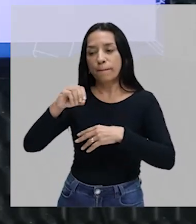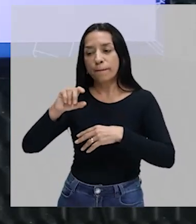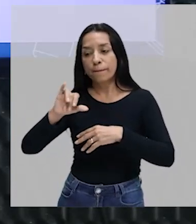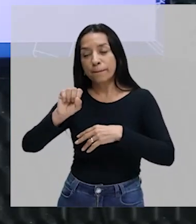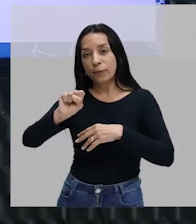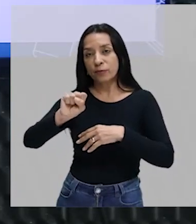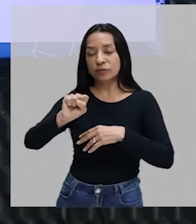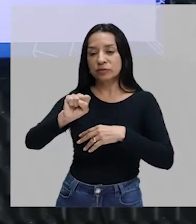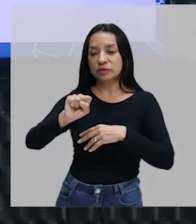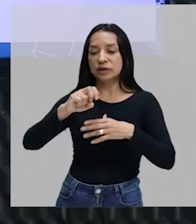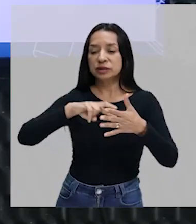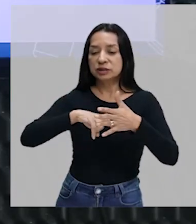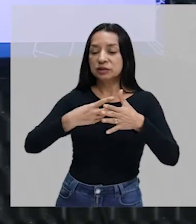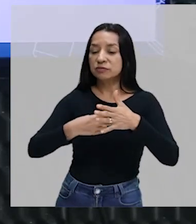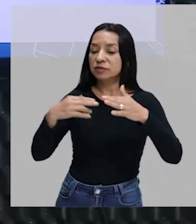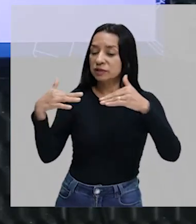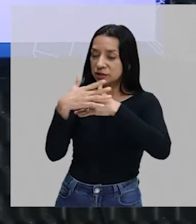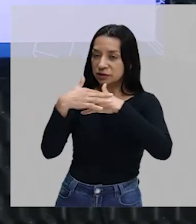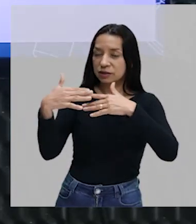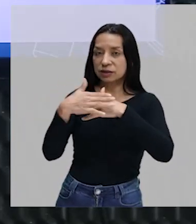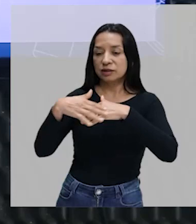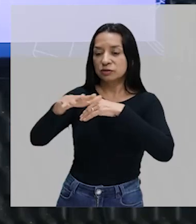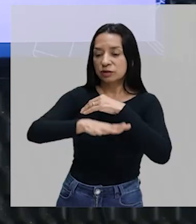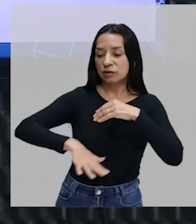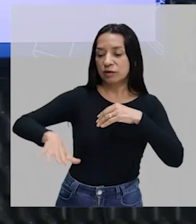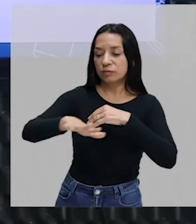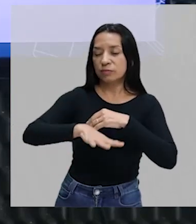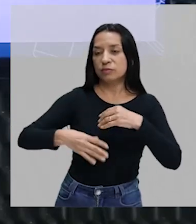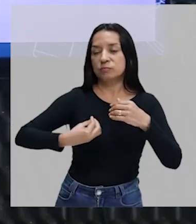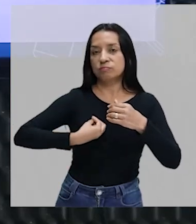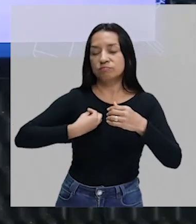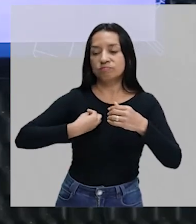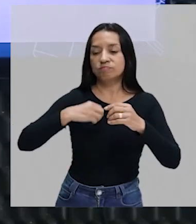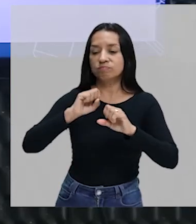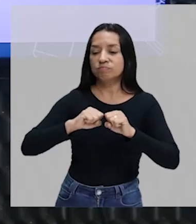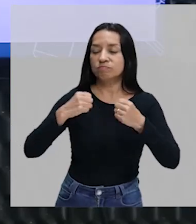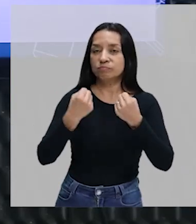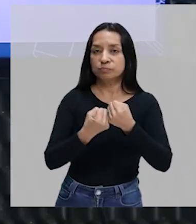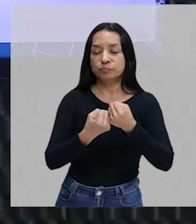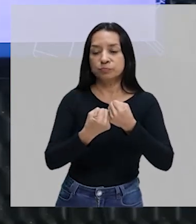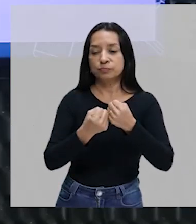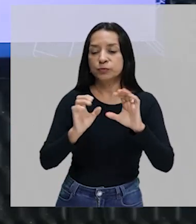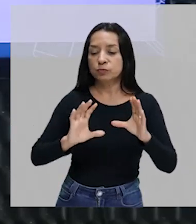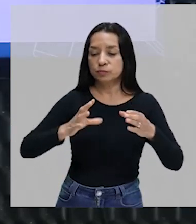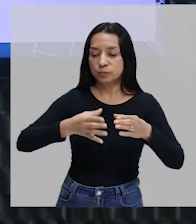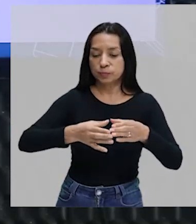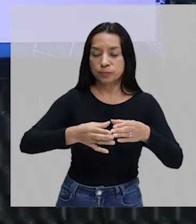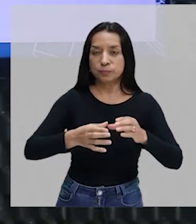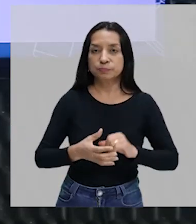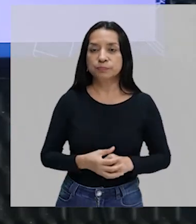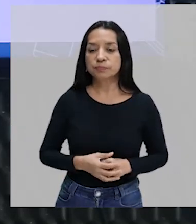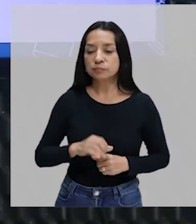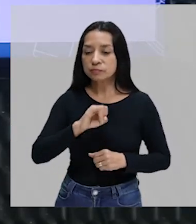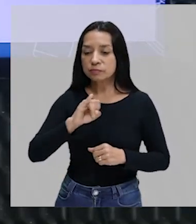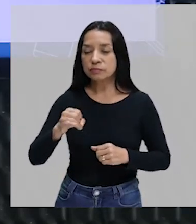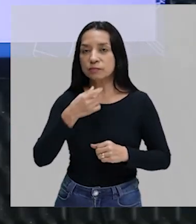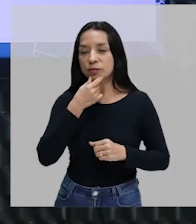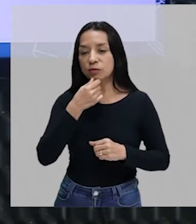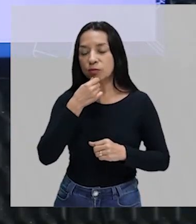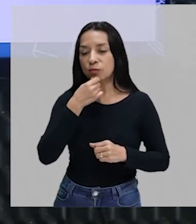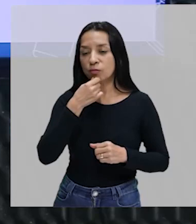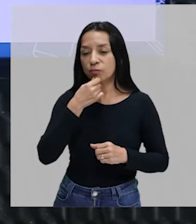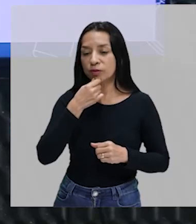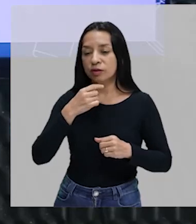cidade, estado, ou seja, ambiente da vida social, ambiente da vida coletiva. Se o homem é um animal